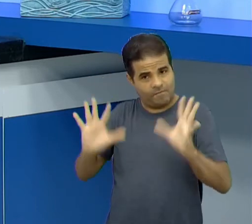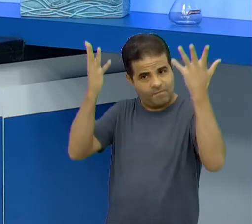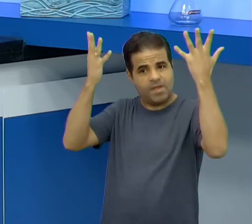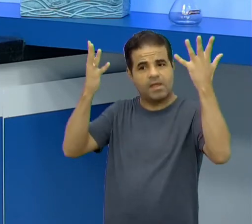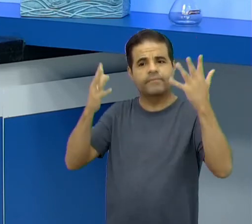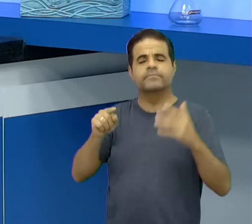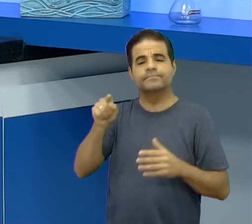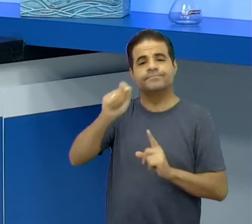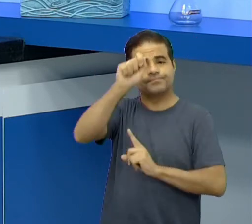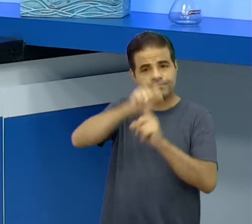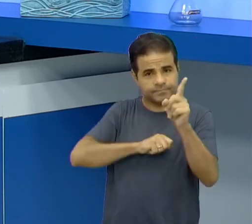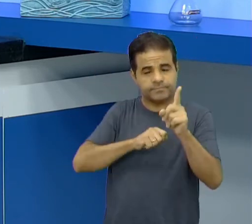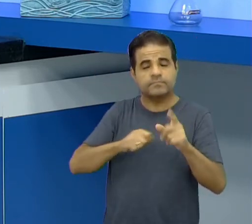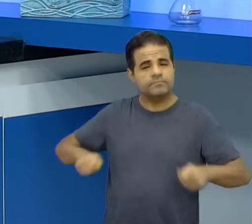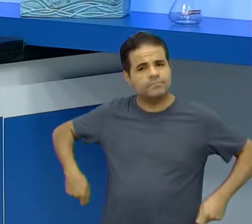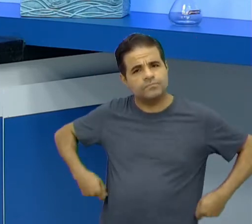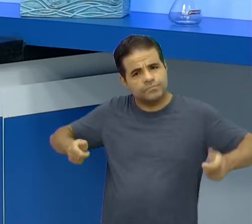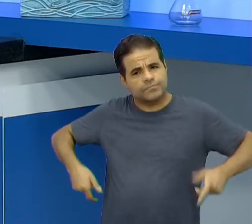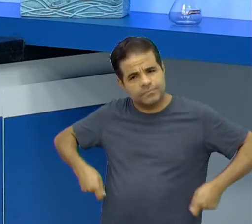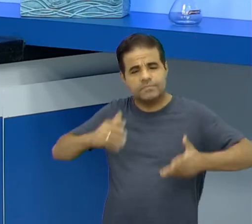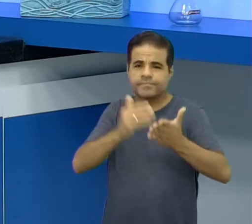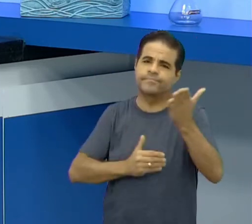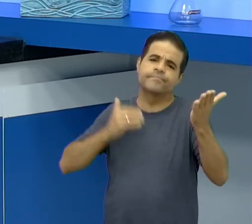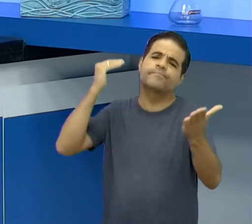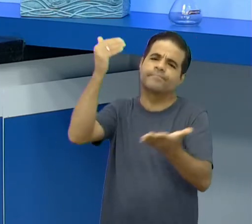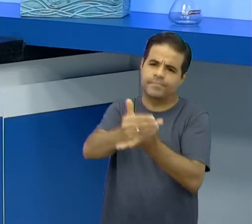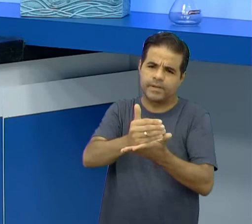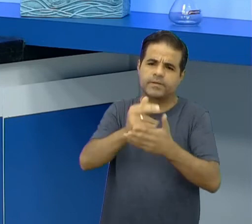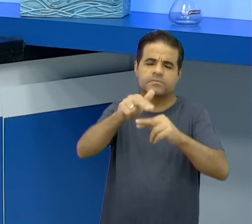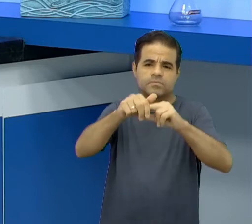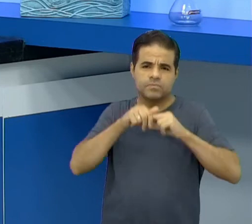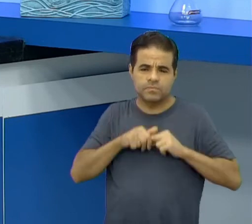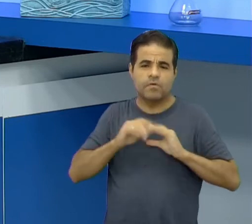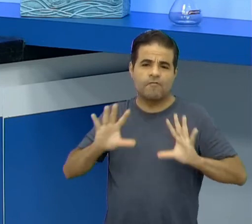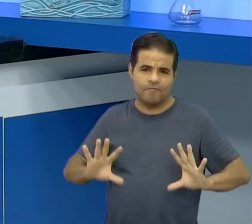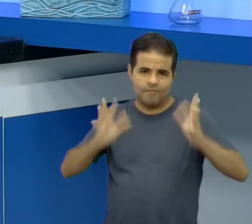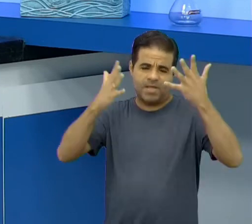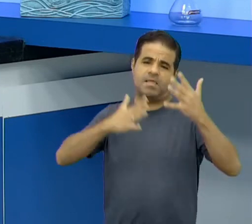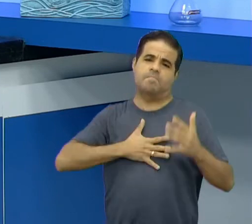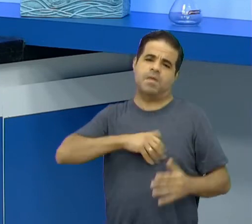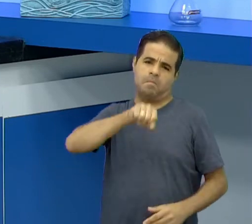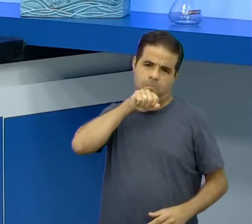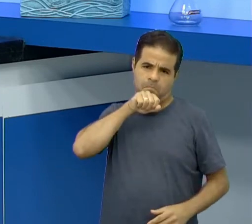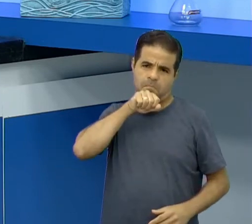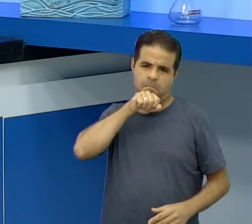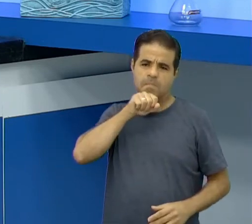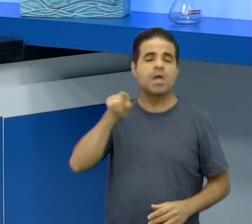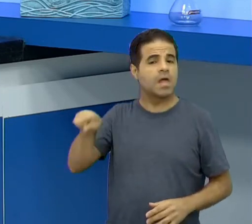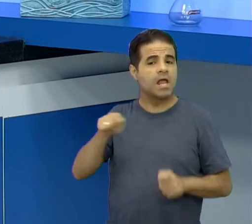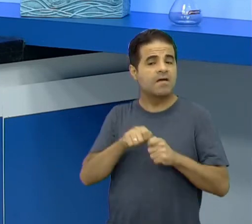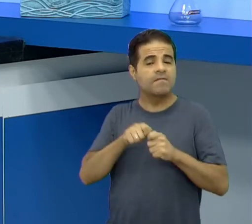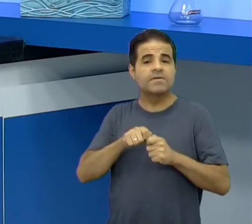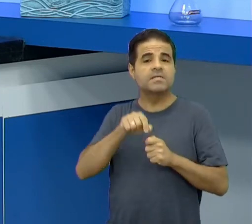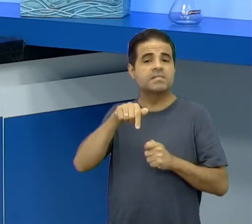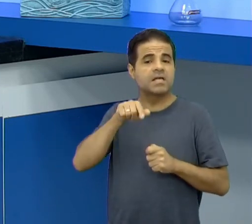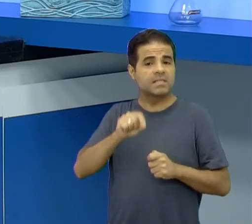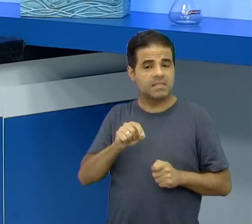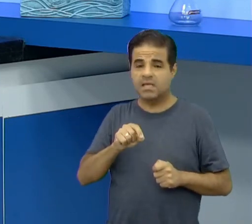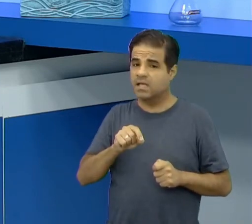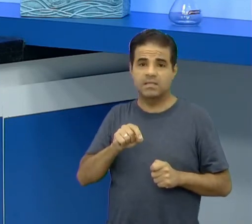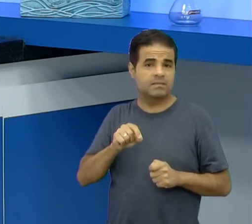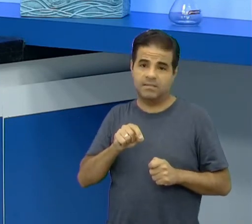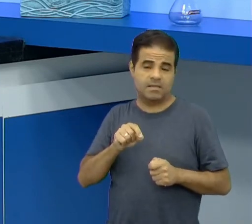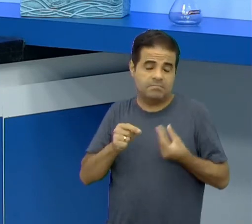então esse mês eu vou gastar um pouco mais no meu cartão por conta da festa da minha mãe. E aí ela não vai fazer 70 anos